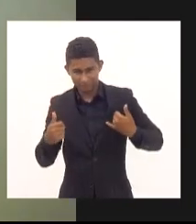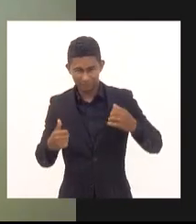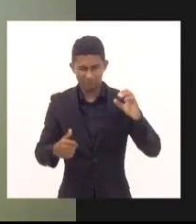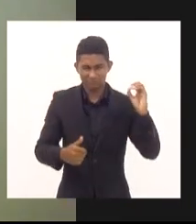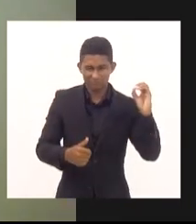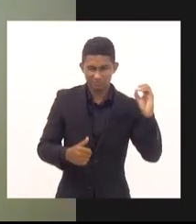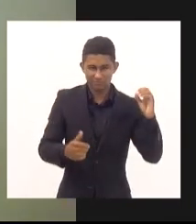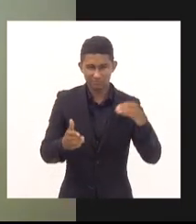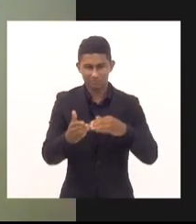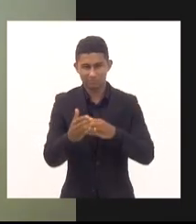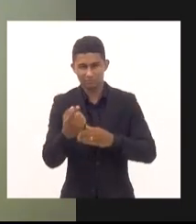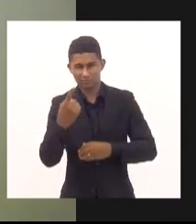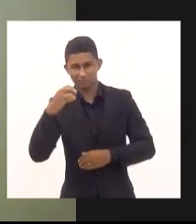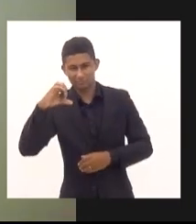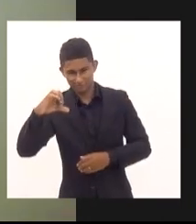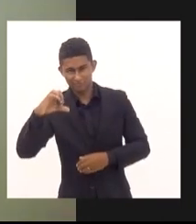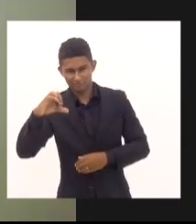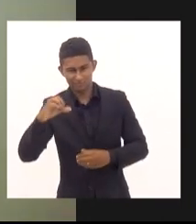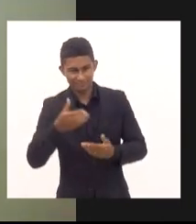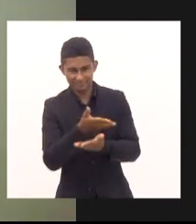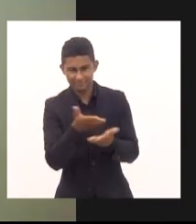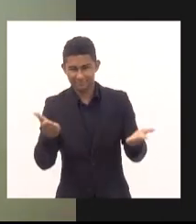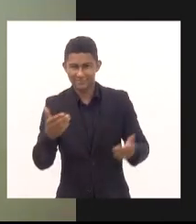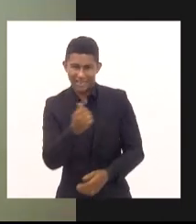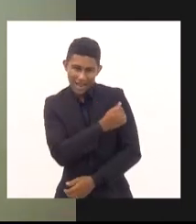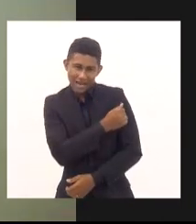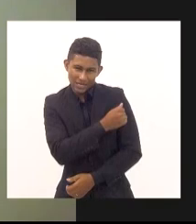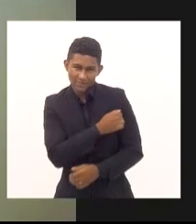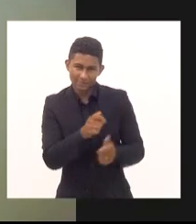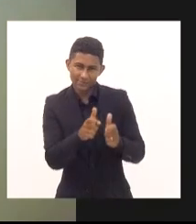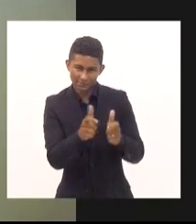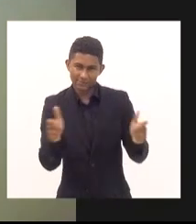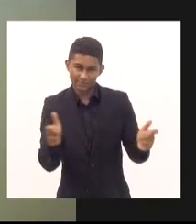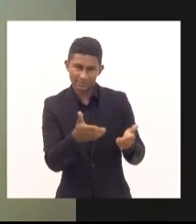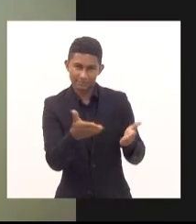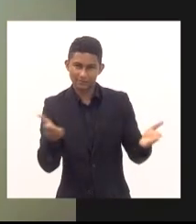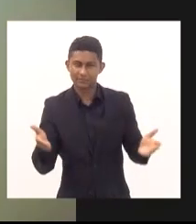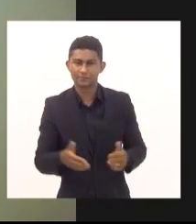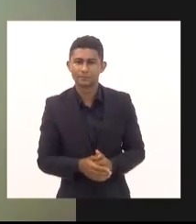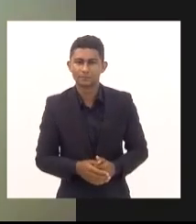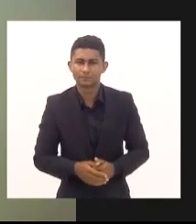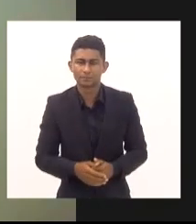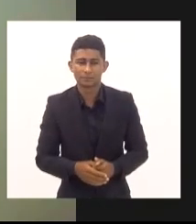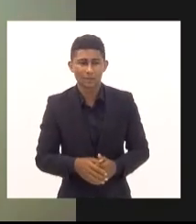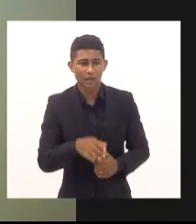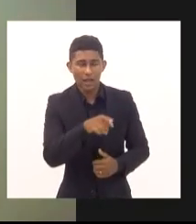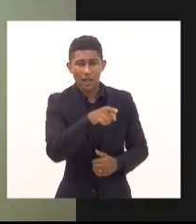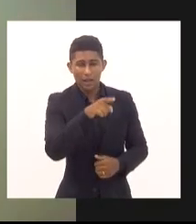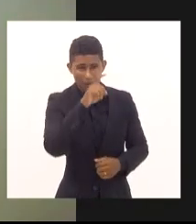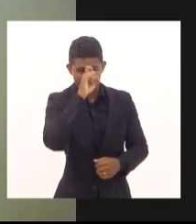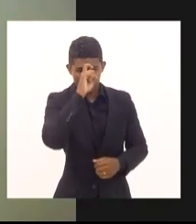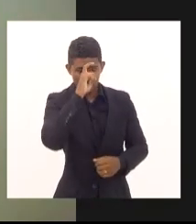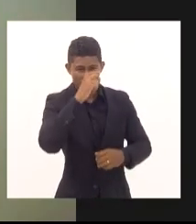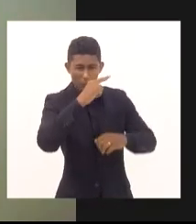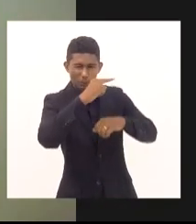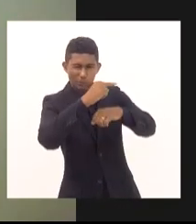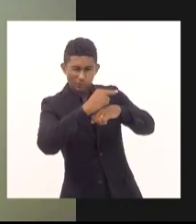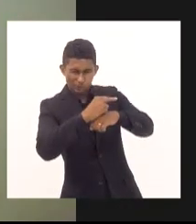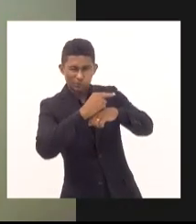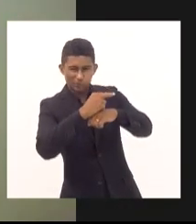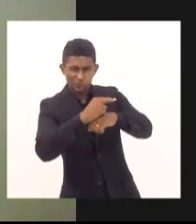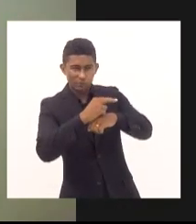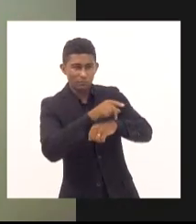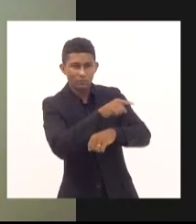seria a grande massa dos alunos da rede, né, foram hospitalizadas com